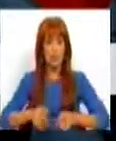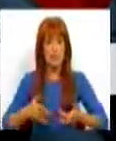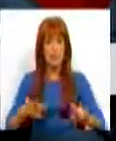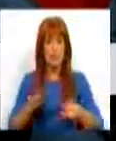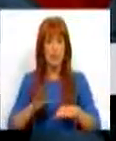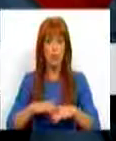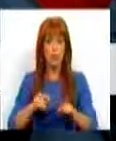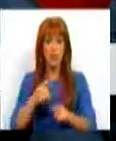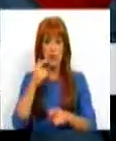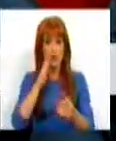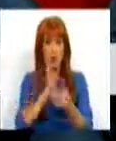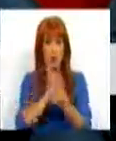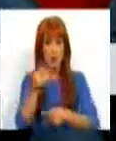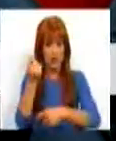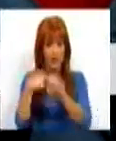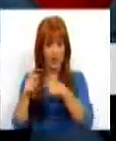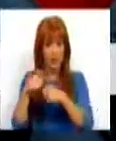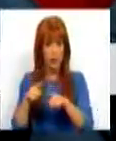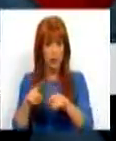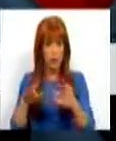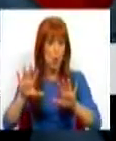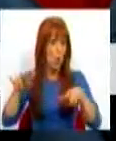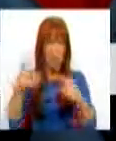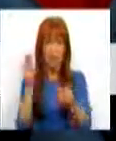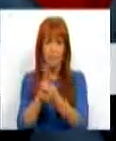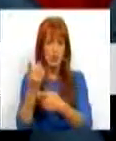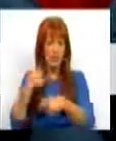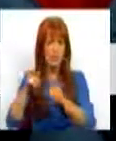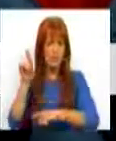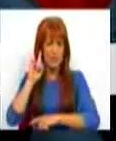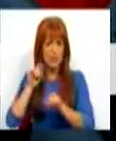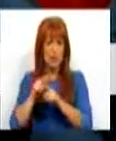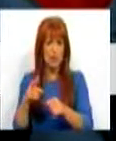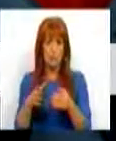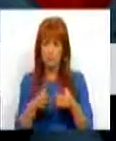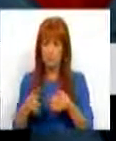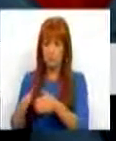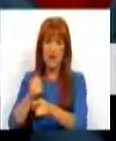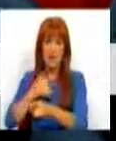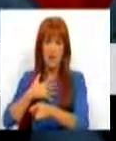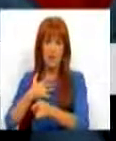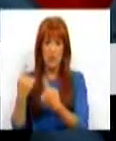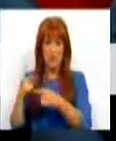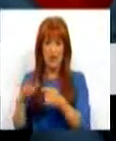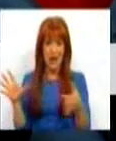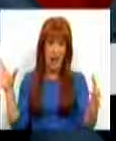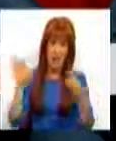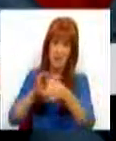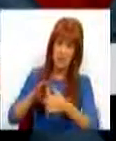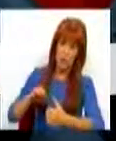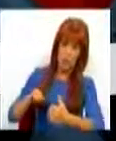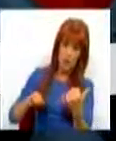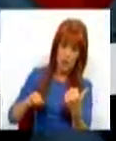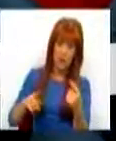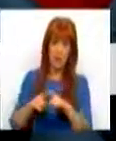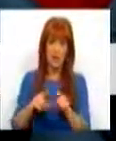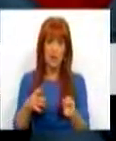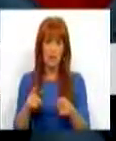sensivelmente aos 6 minutos e meio. Se precisar depois colocar mais questões adicionais, poderá fazê-lo. Sr. Doutor, faz favor. Sra.